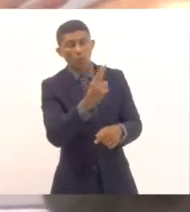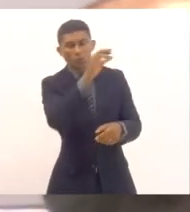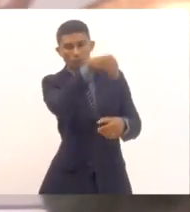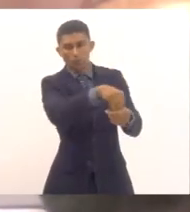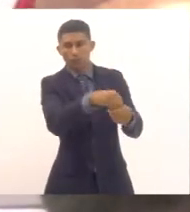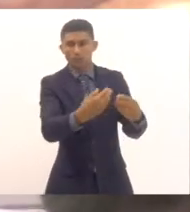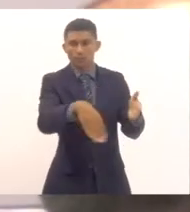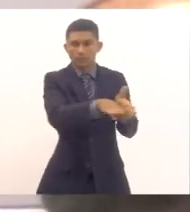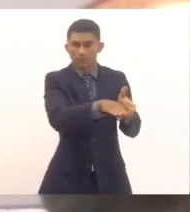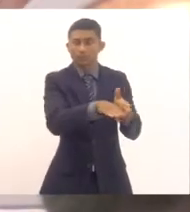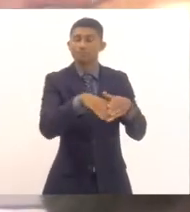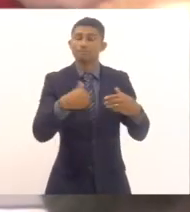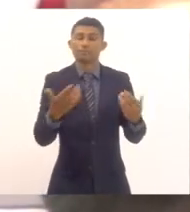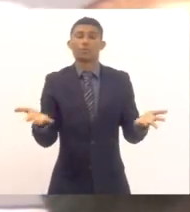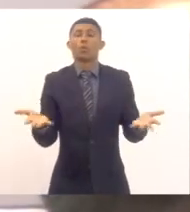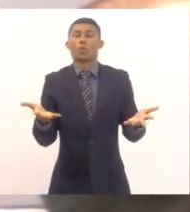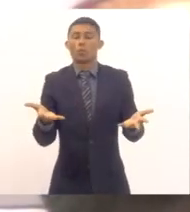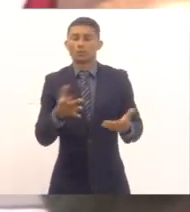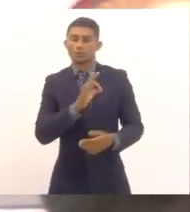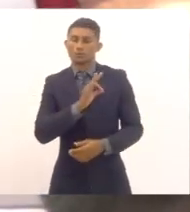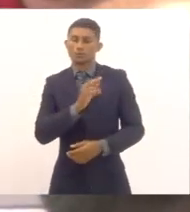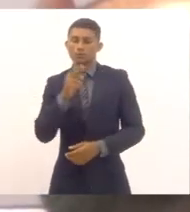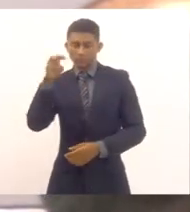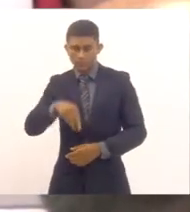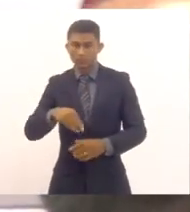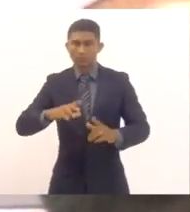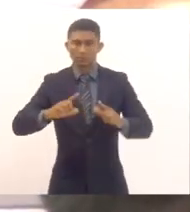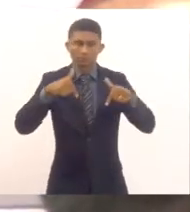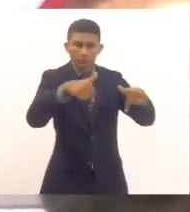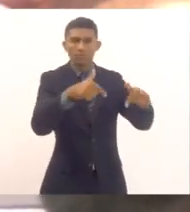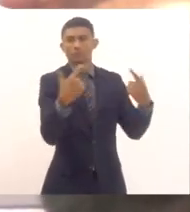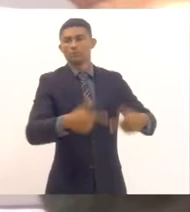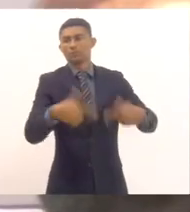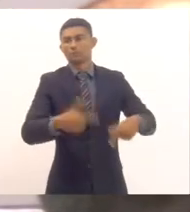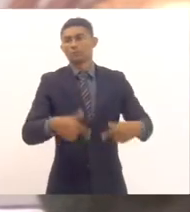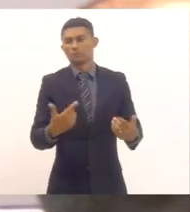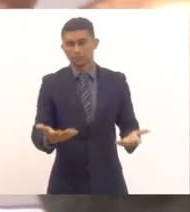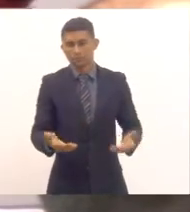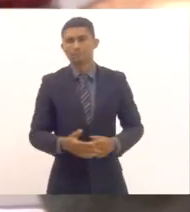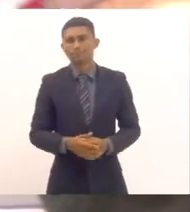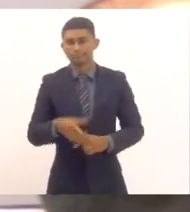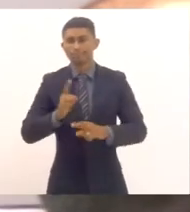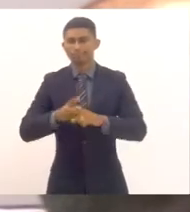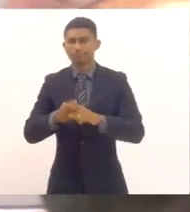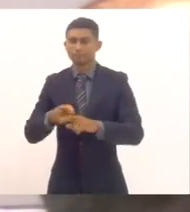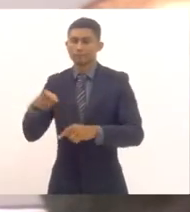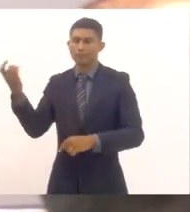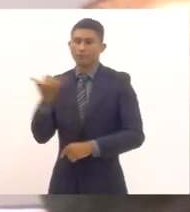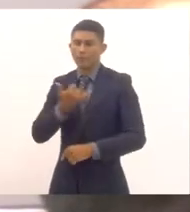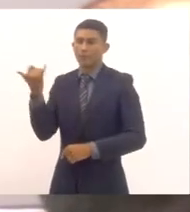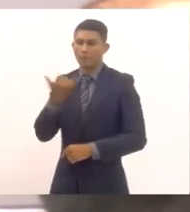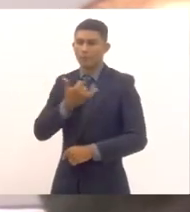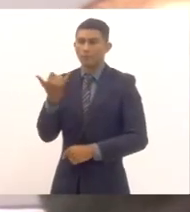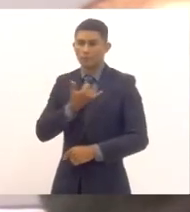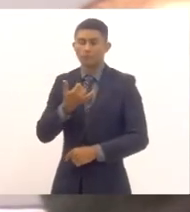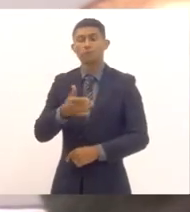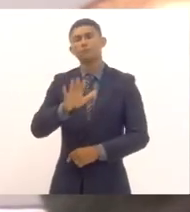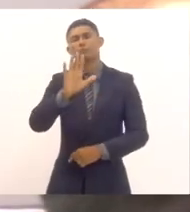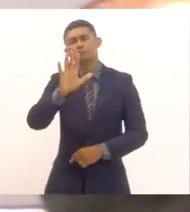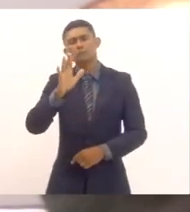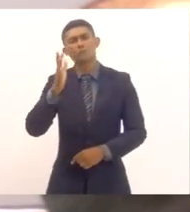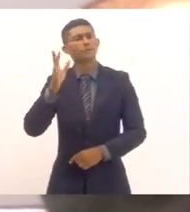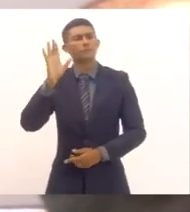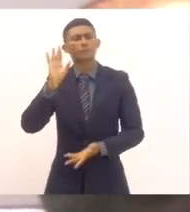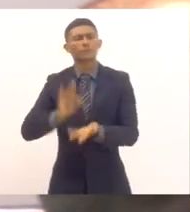estações é o trabalho que hoje a polícia militar vem efetivamente através dessa dessas operações mas na verdade